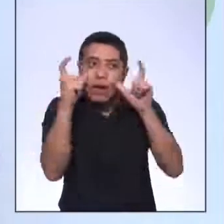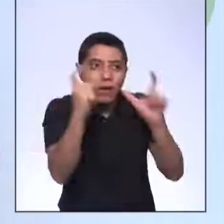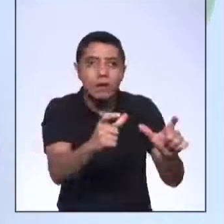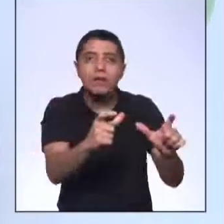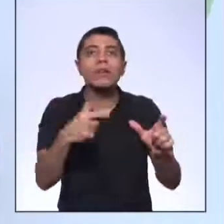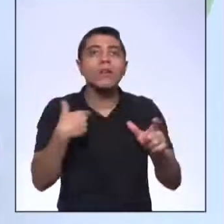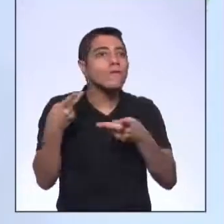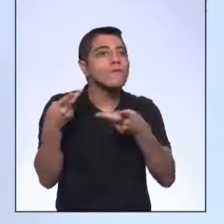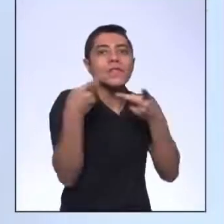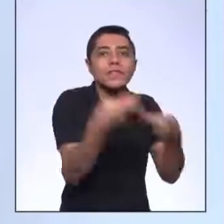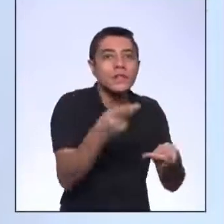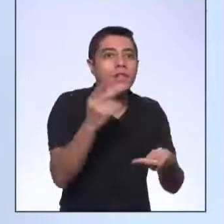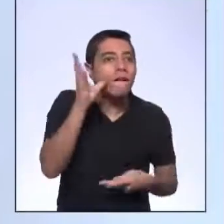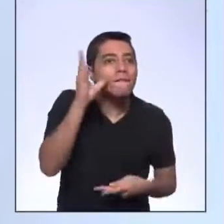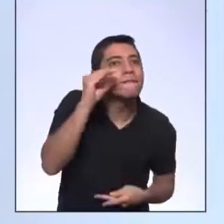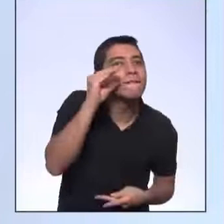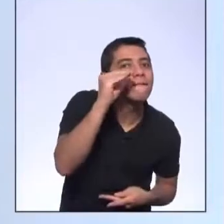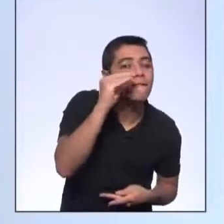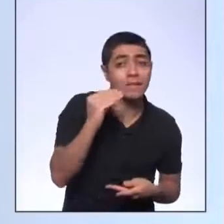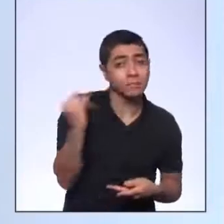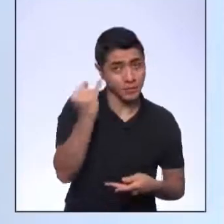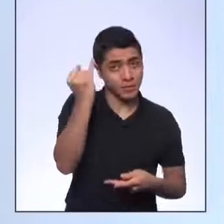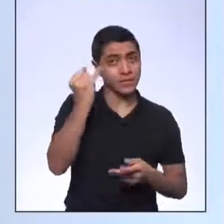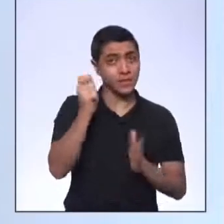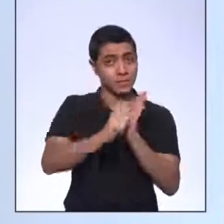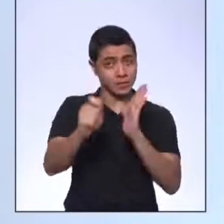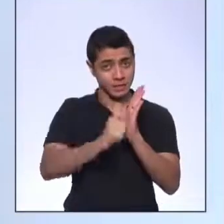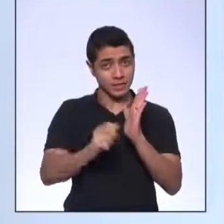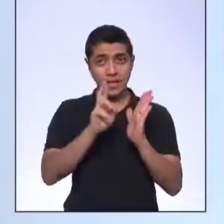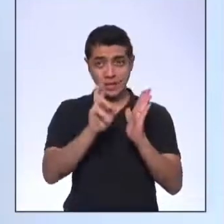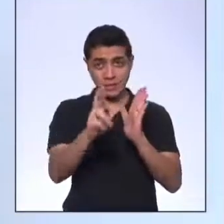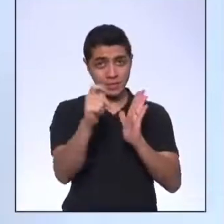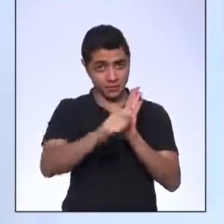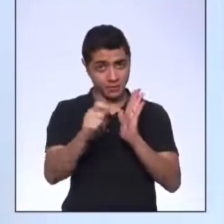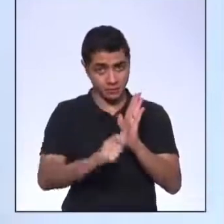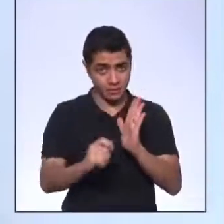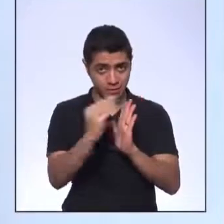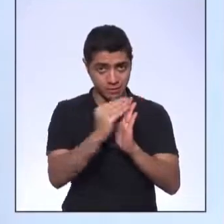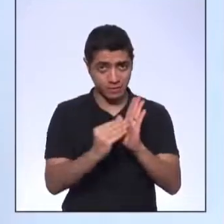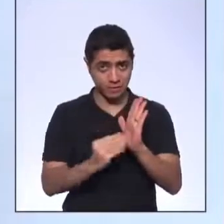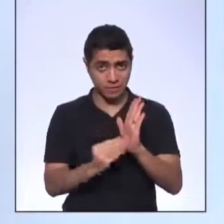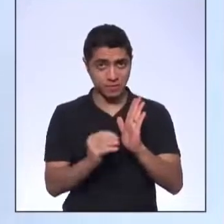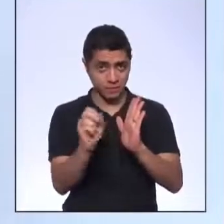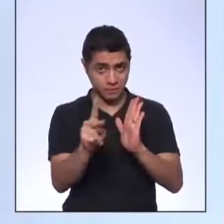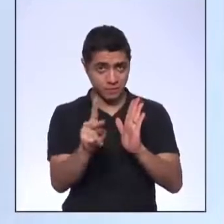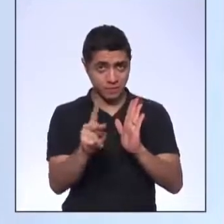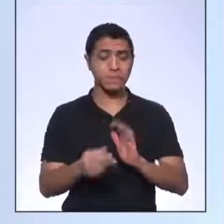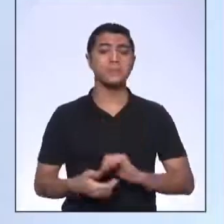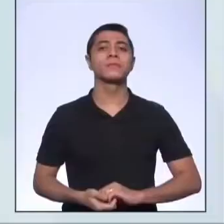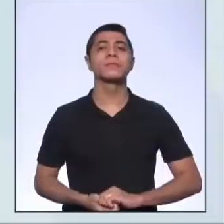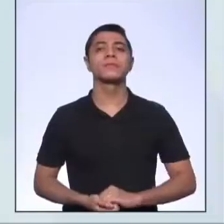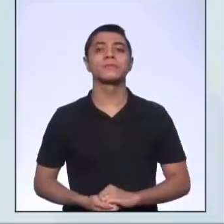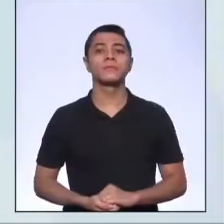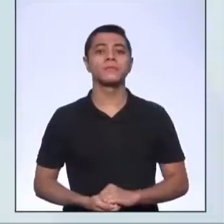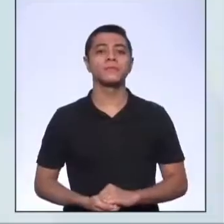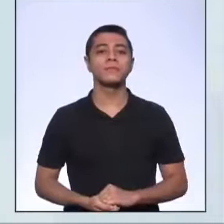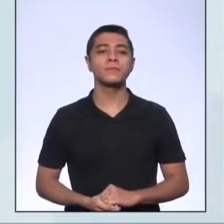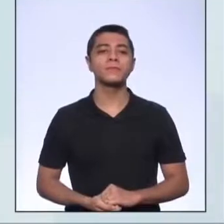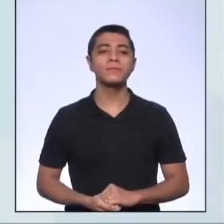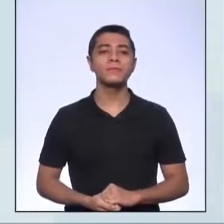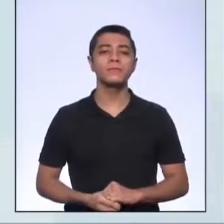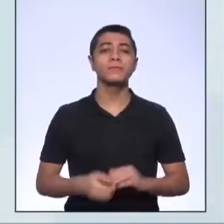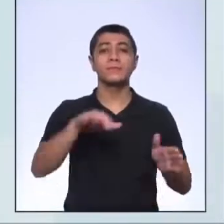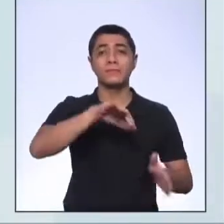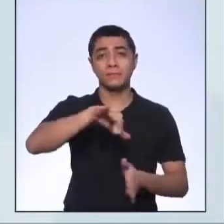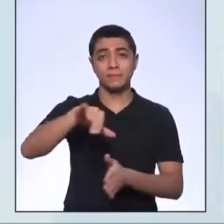essas as respostas aí tá bom vamos lá Pergunta 3 ou